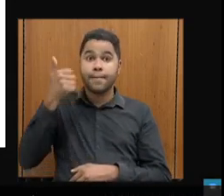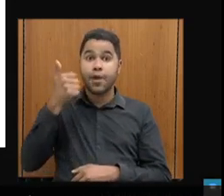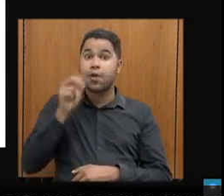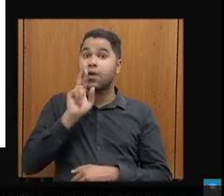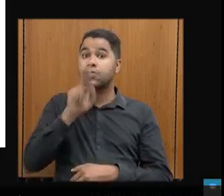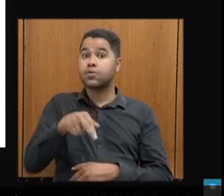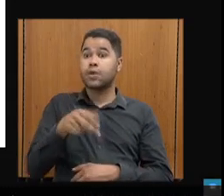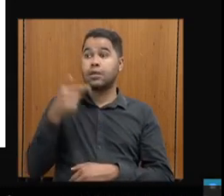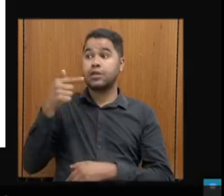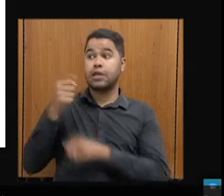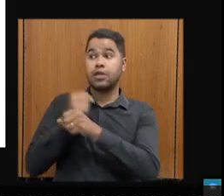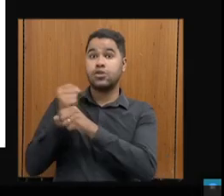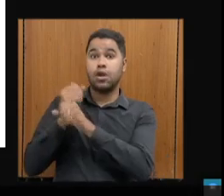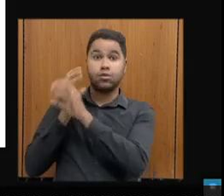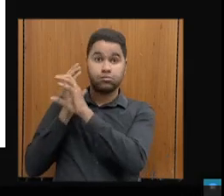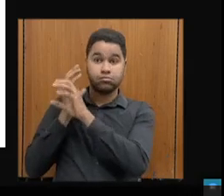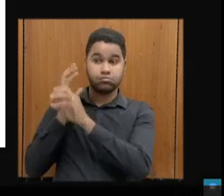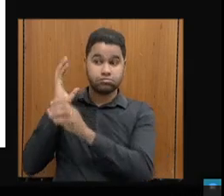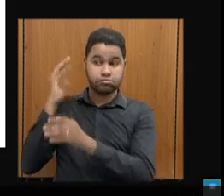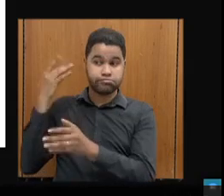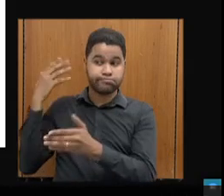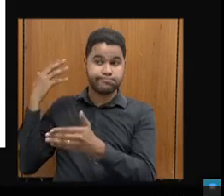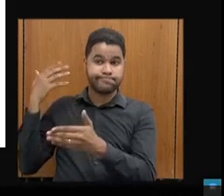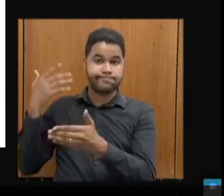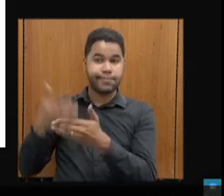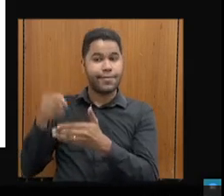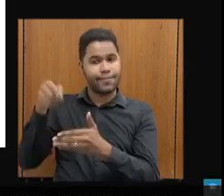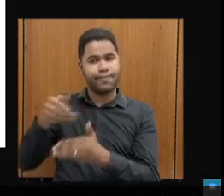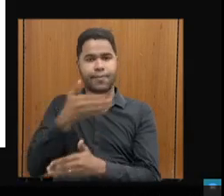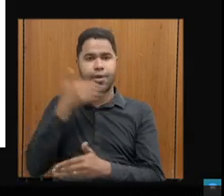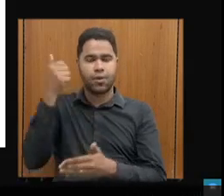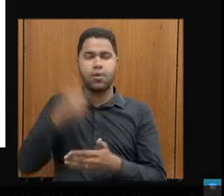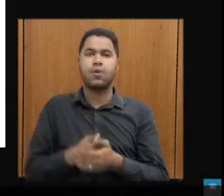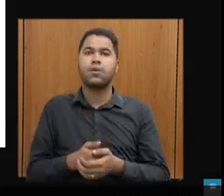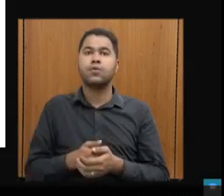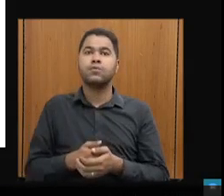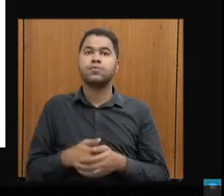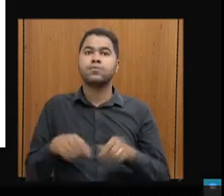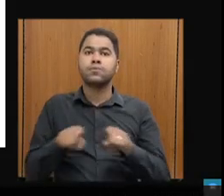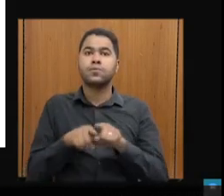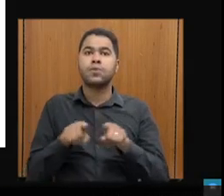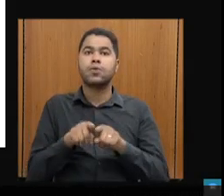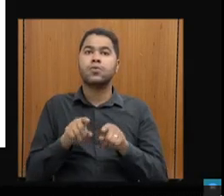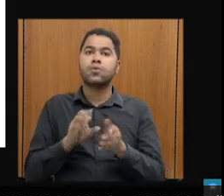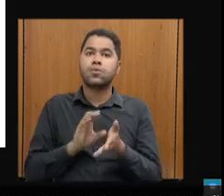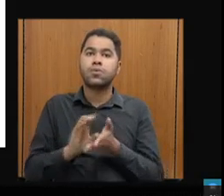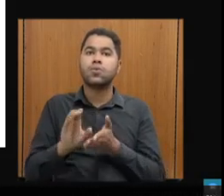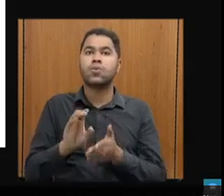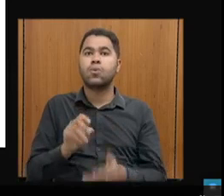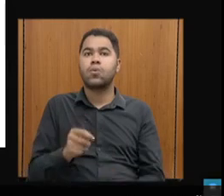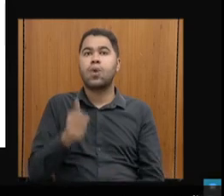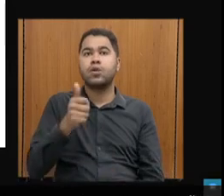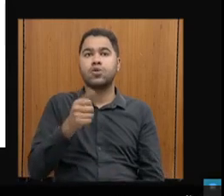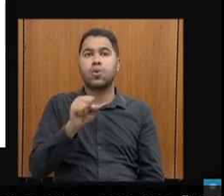7 anos 2022 né um desembolso de quase 800 milhões é